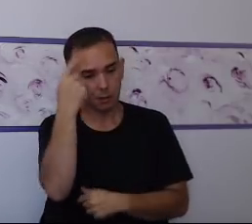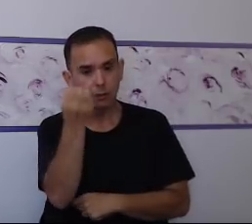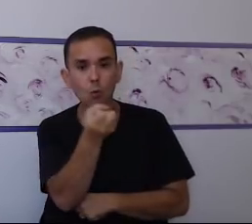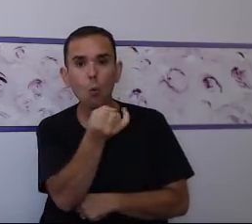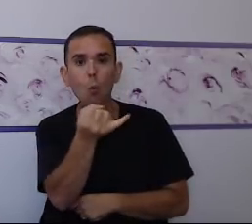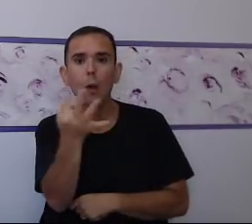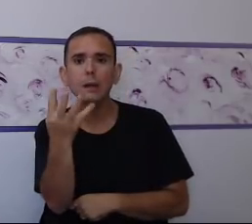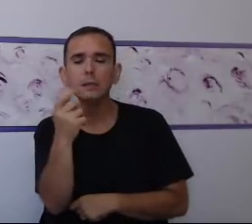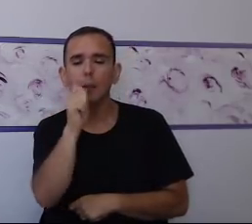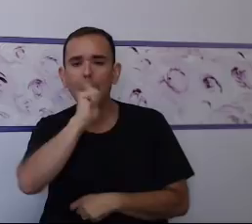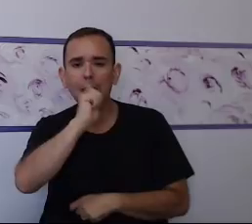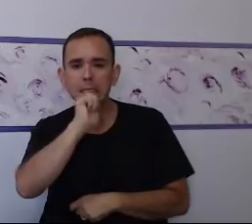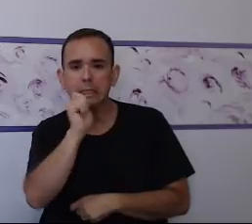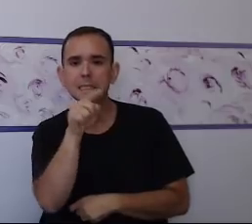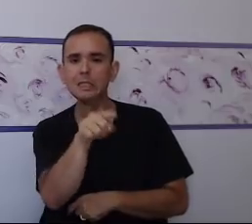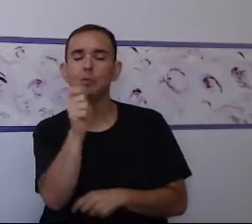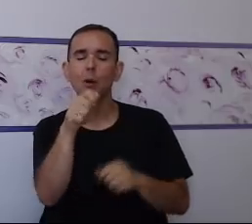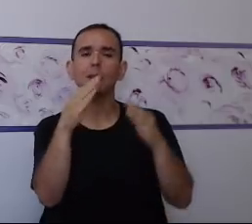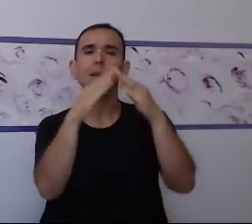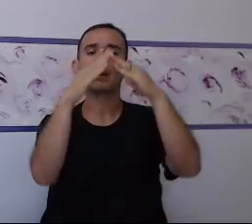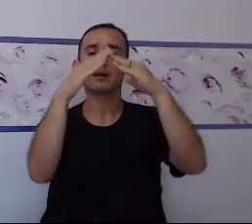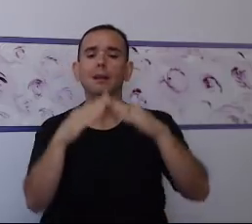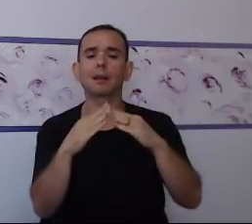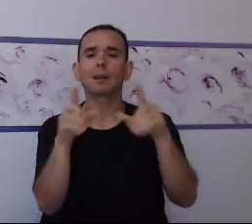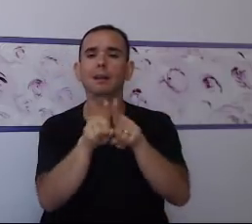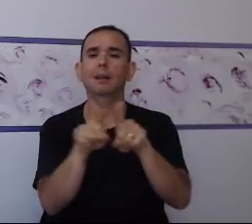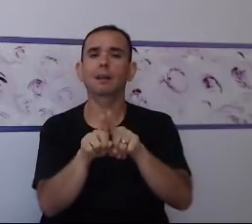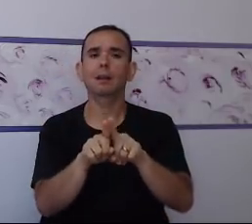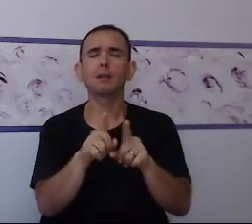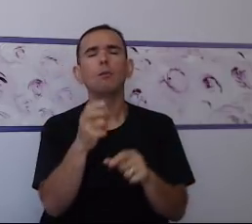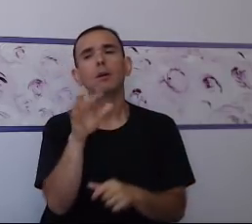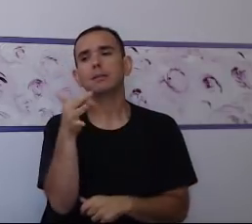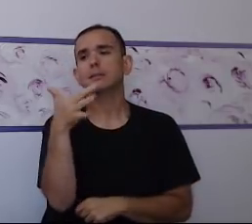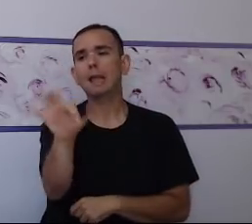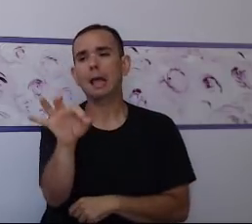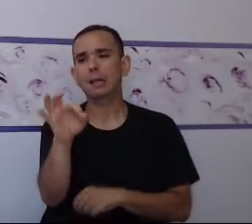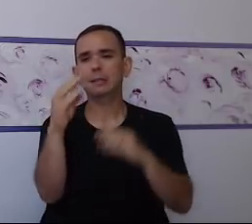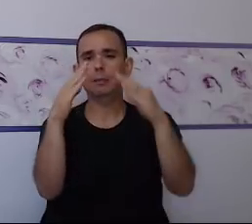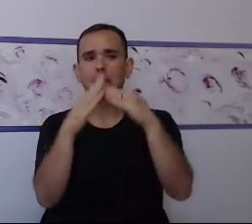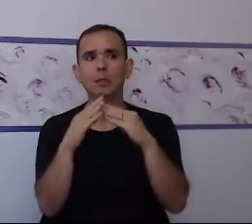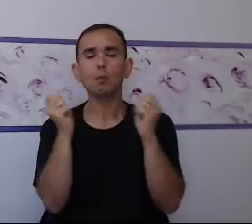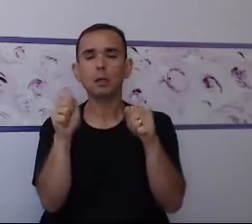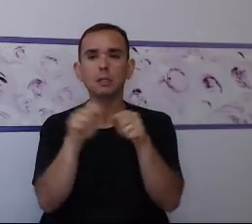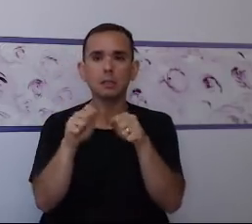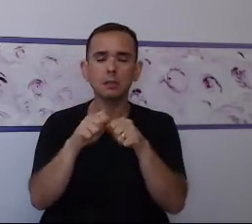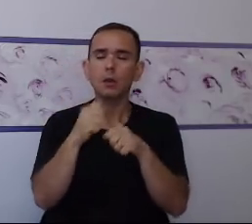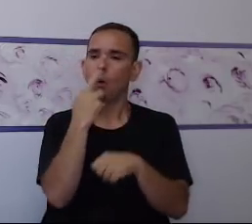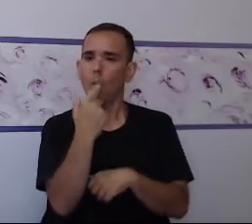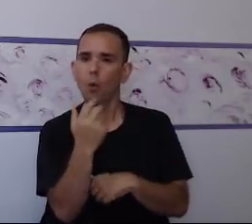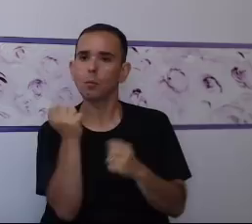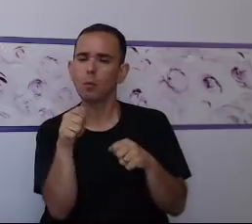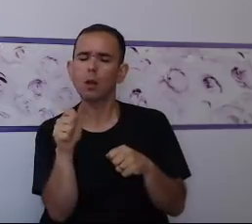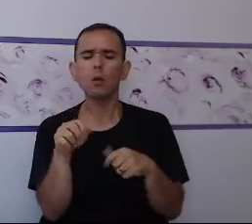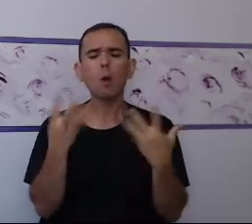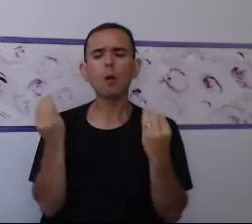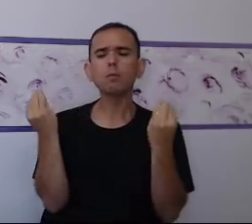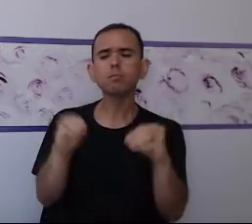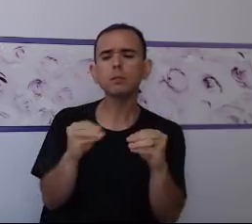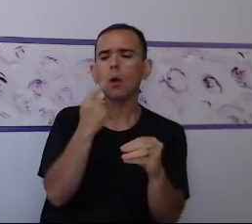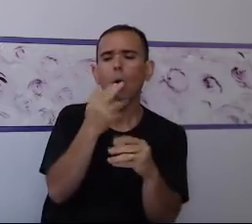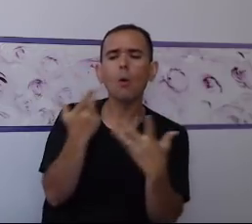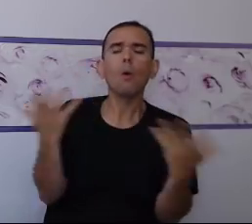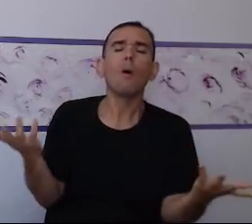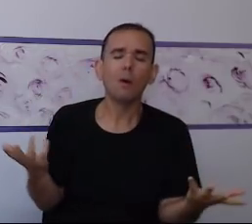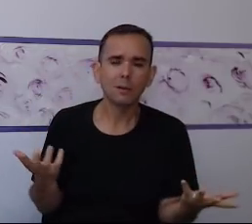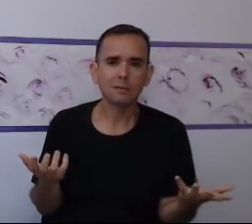Quantos palitinhos foram no teto dessa casa? No teto dessa casa foram 10 palitinhos. Podemos trabalhar a cor? Podemos. Que cor que nós vamos pintar os palitinhos